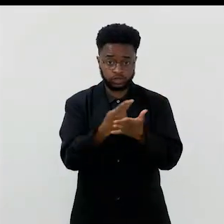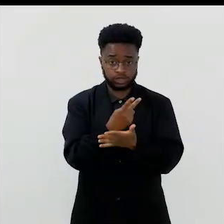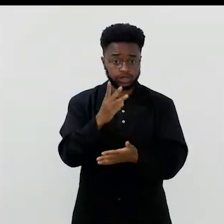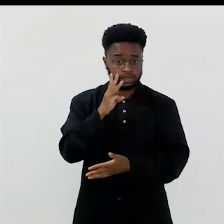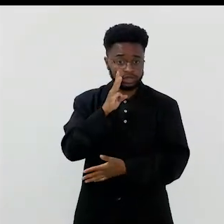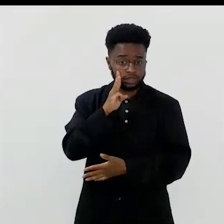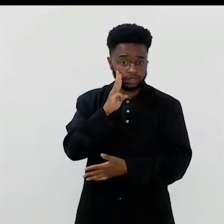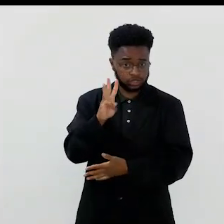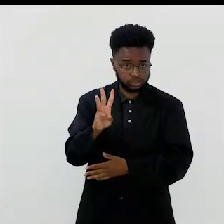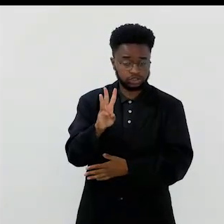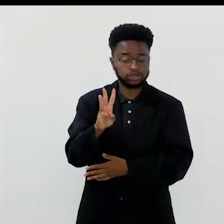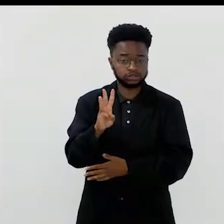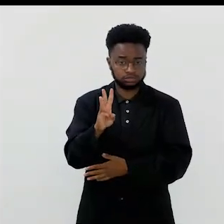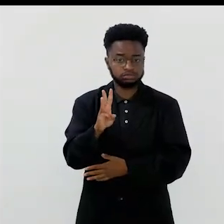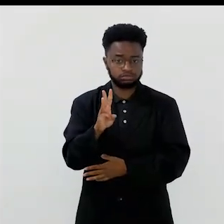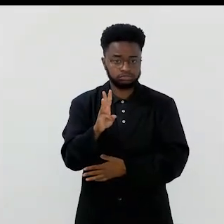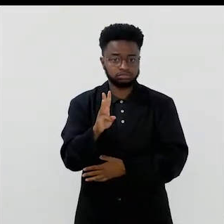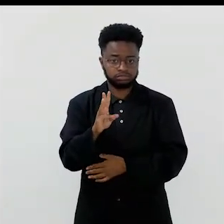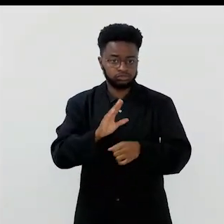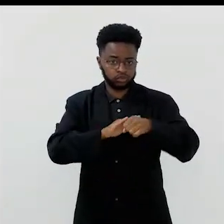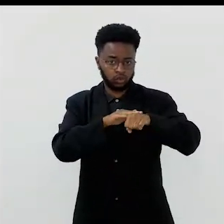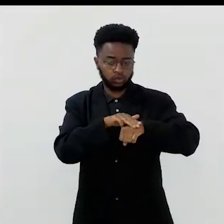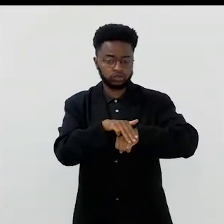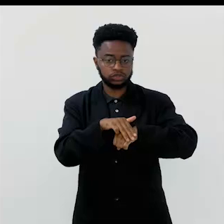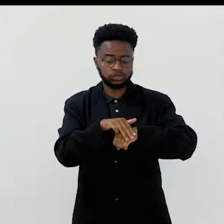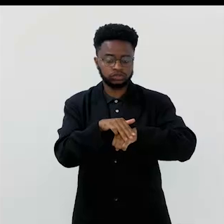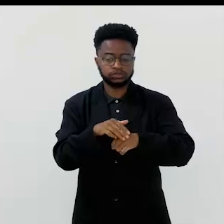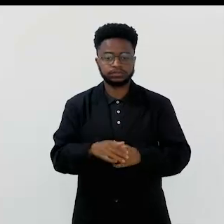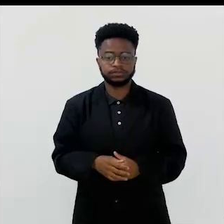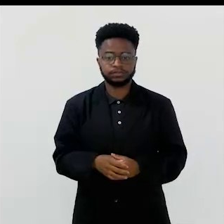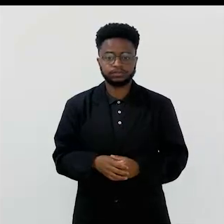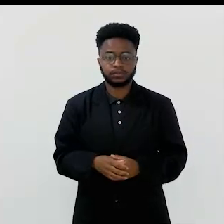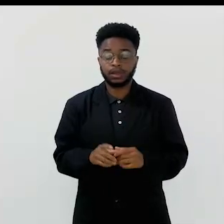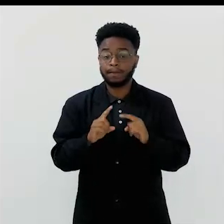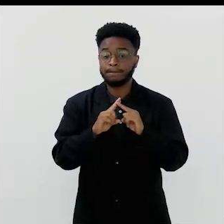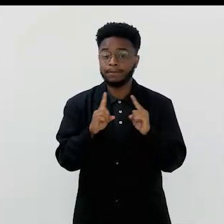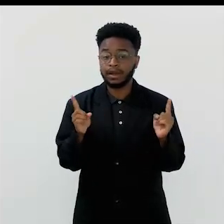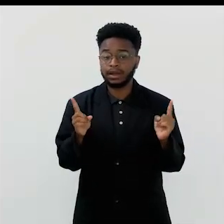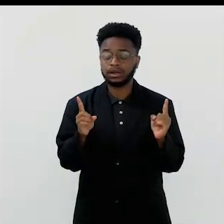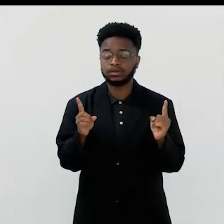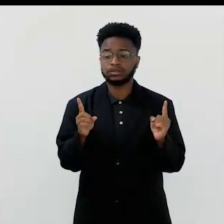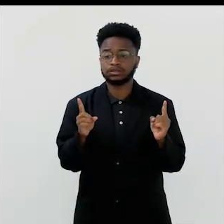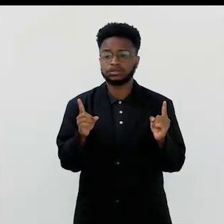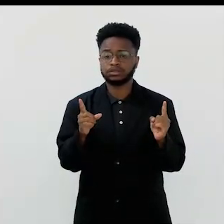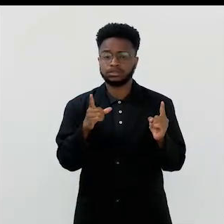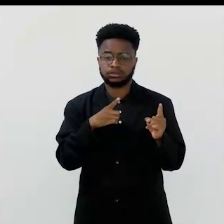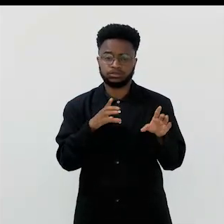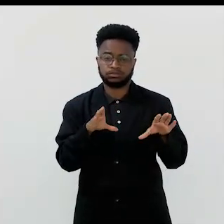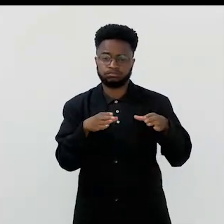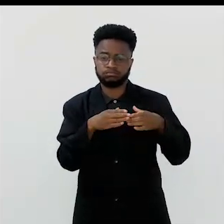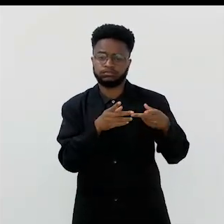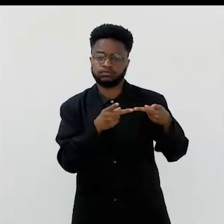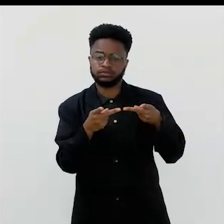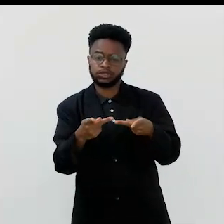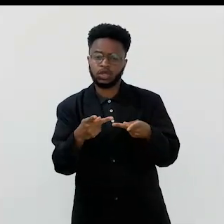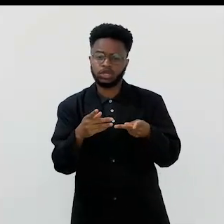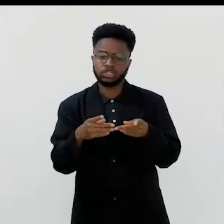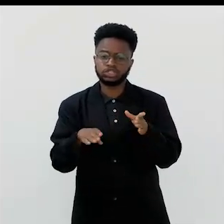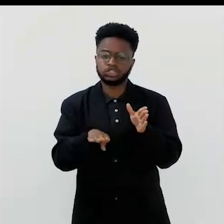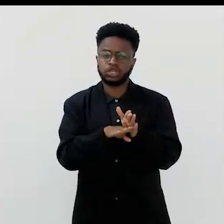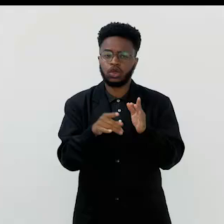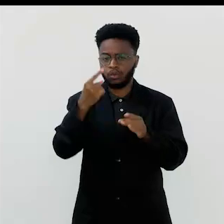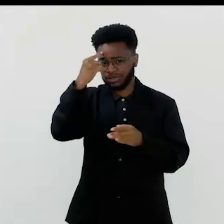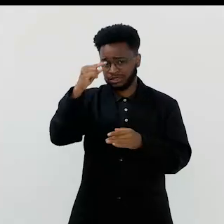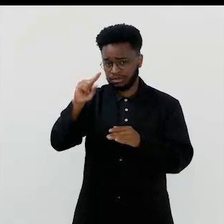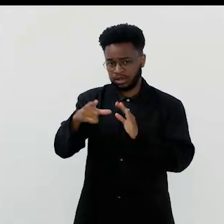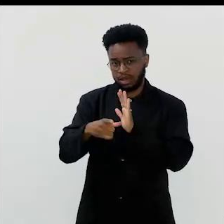eles são três noites, né? São 3 dias. Mas, digamos assim, que a rede hoteleira, né, os visitantes começam a chegar